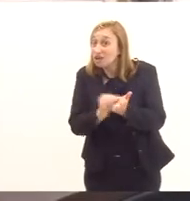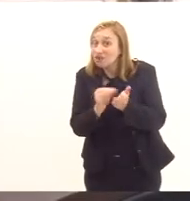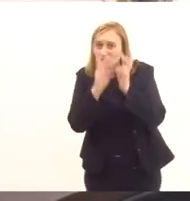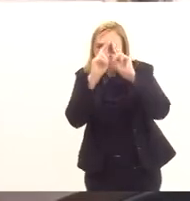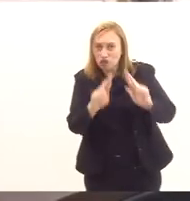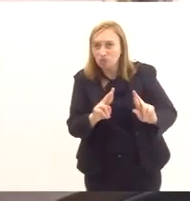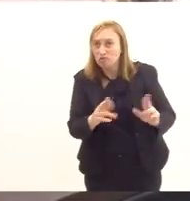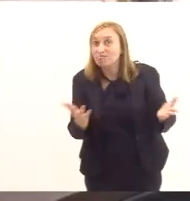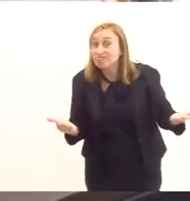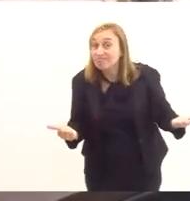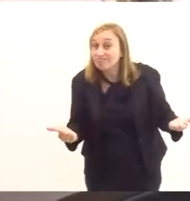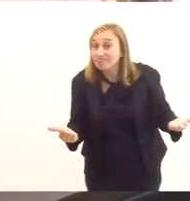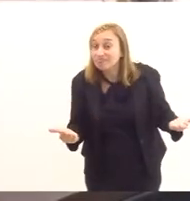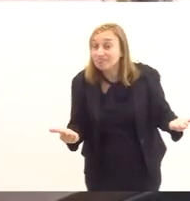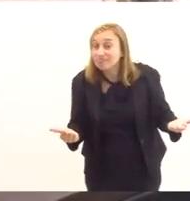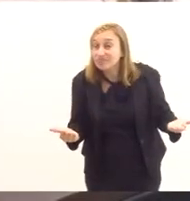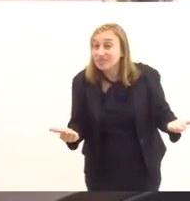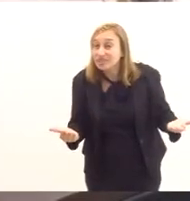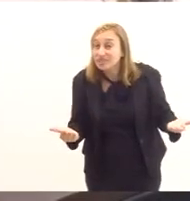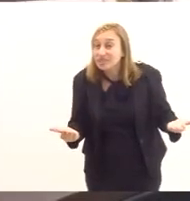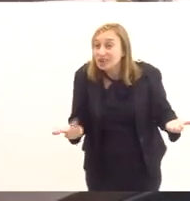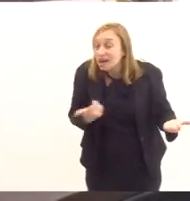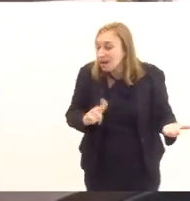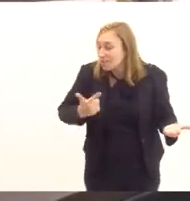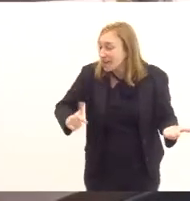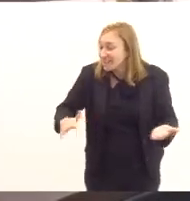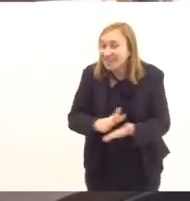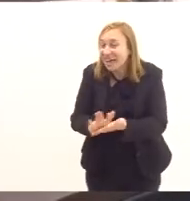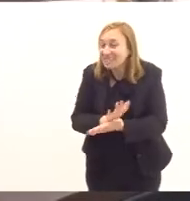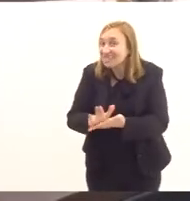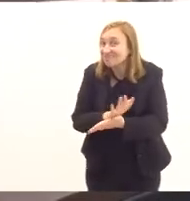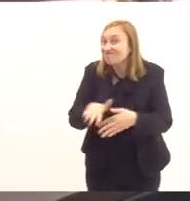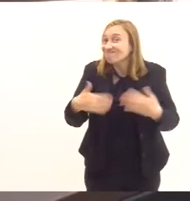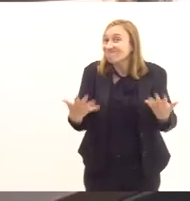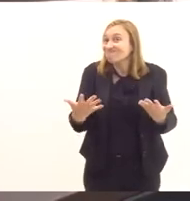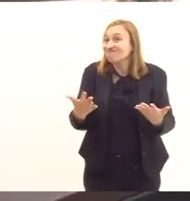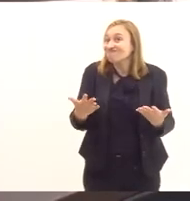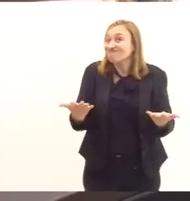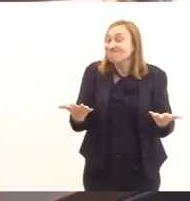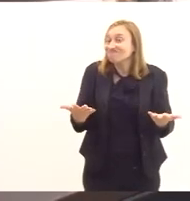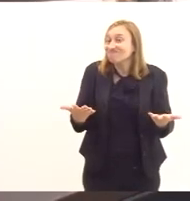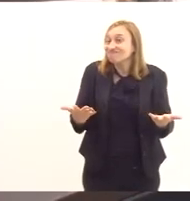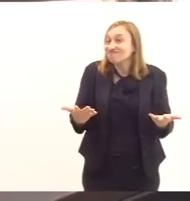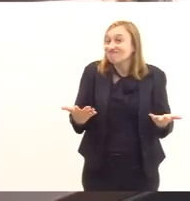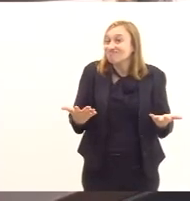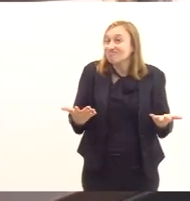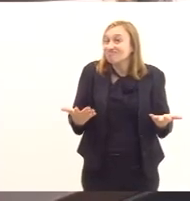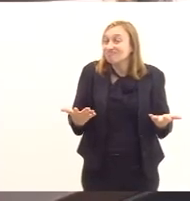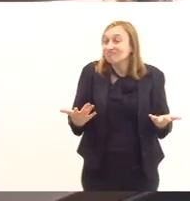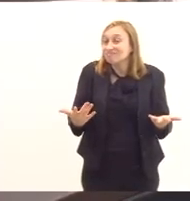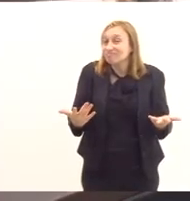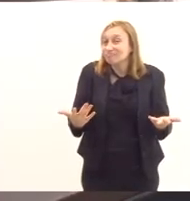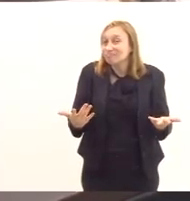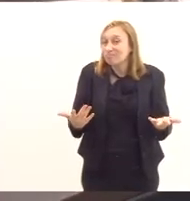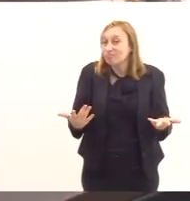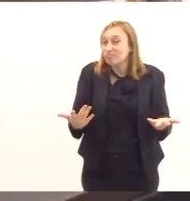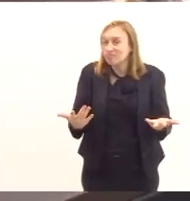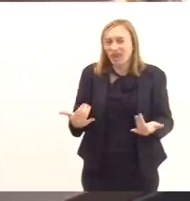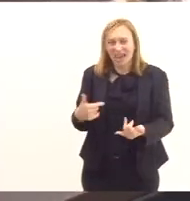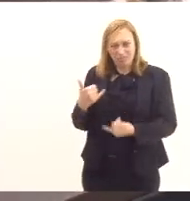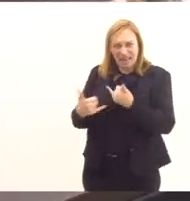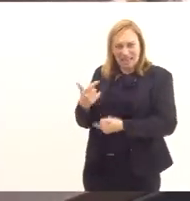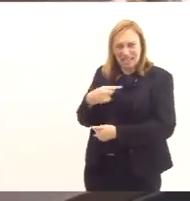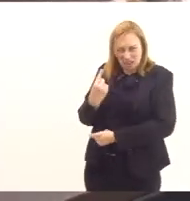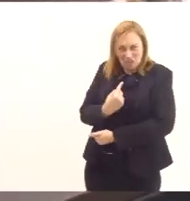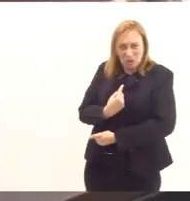a falta de respeito receber ele repete o nada para começar vejo acionada duas vezes vereador da gente aqui no tanque de